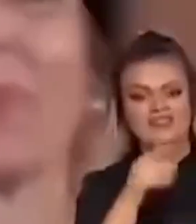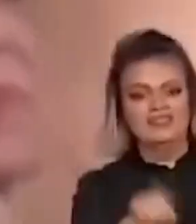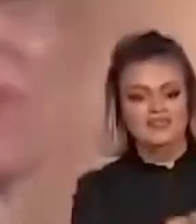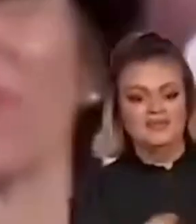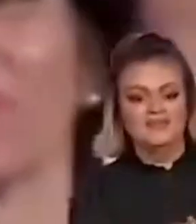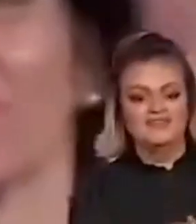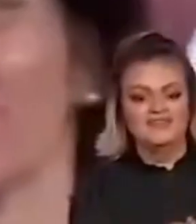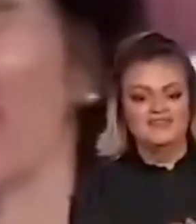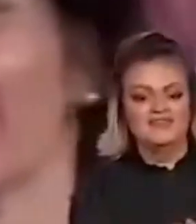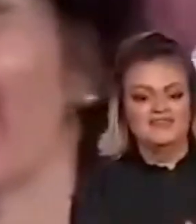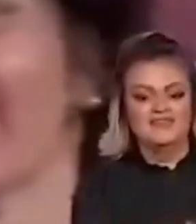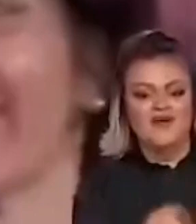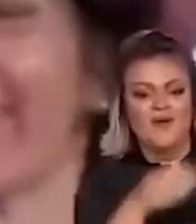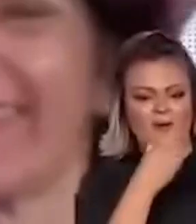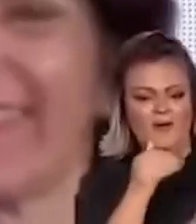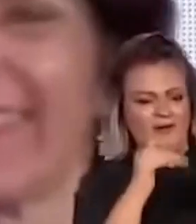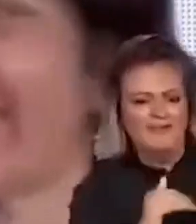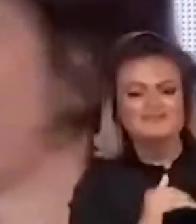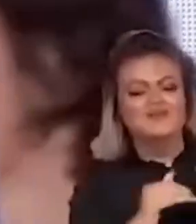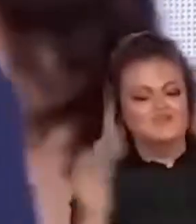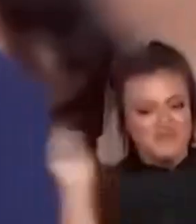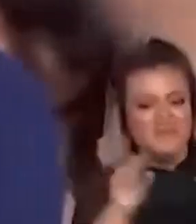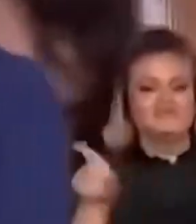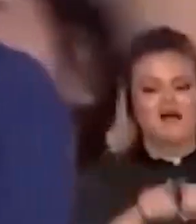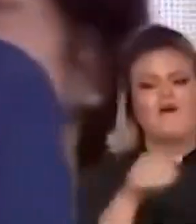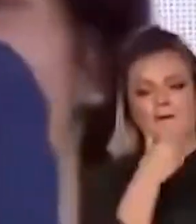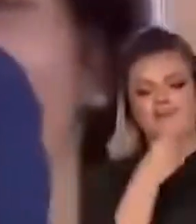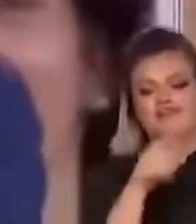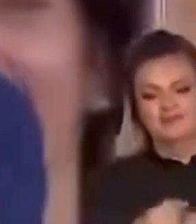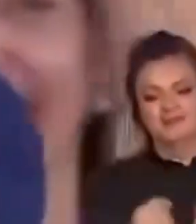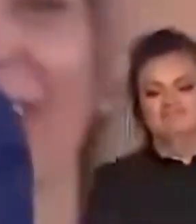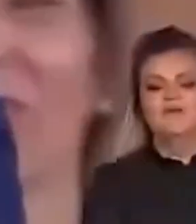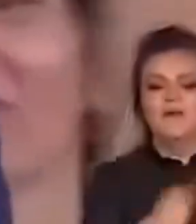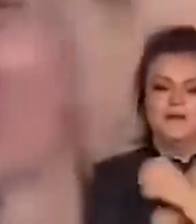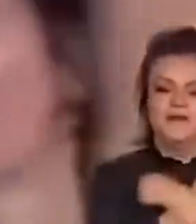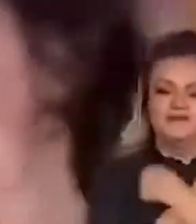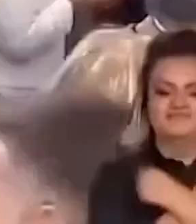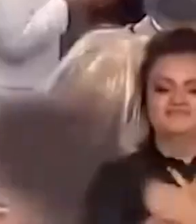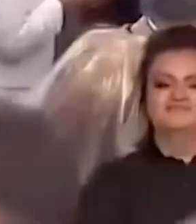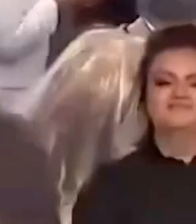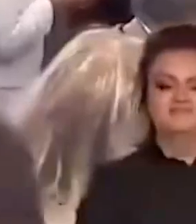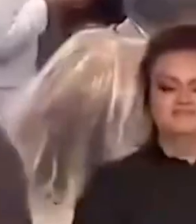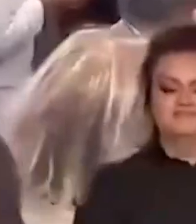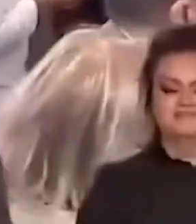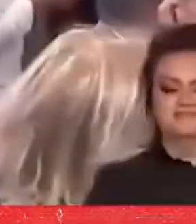homem, por ele não se sentir diminuído no dia de hoje. Um abraço, gente.